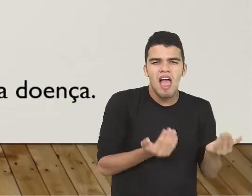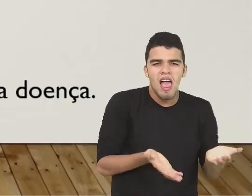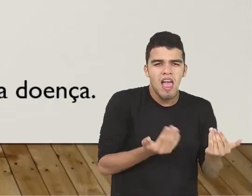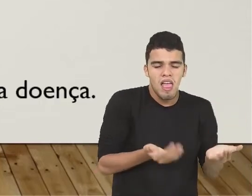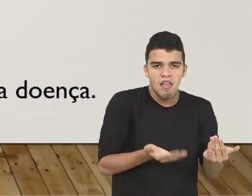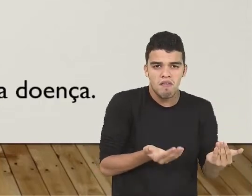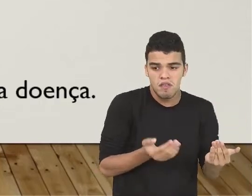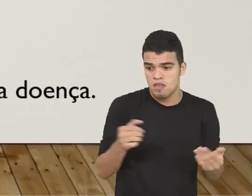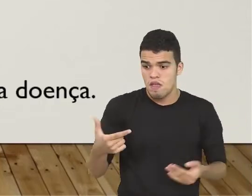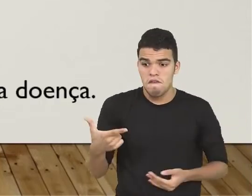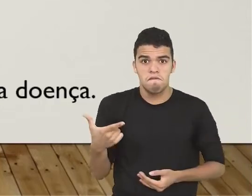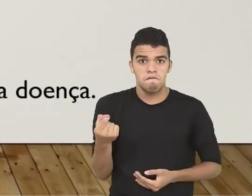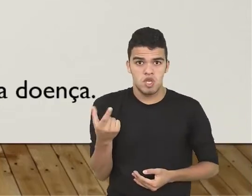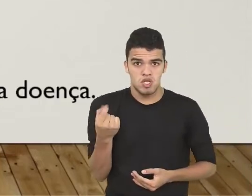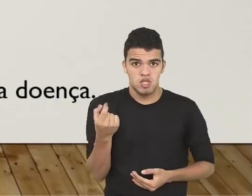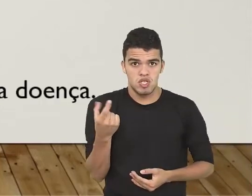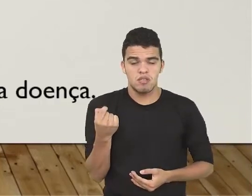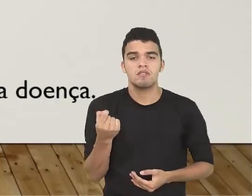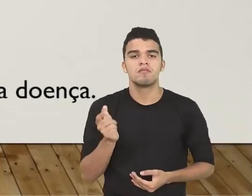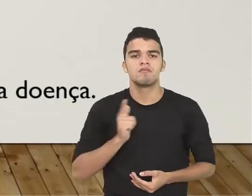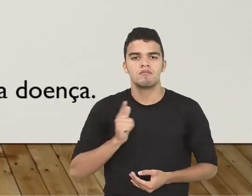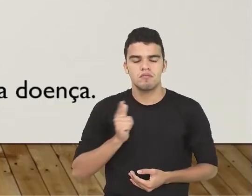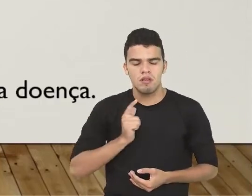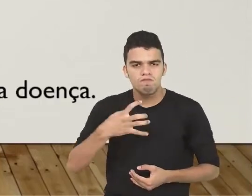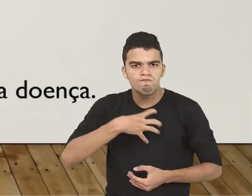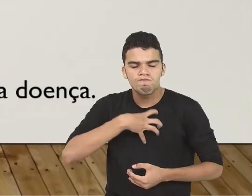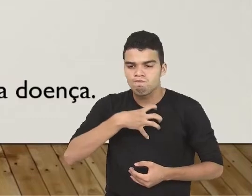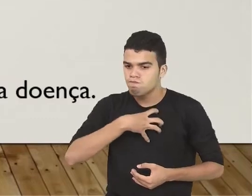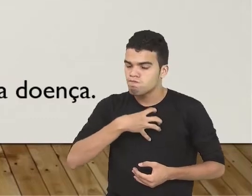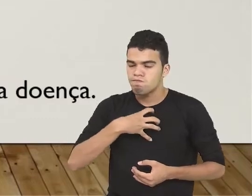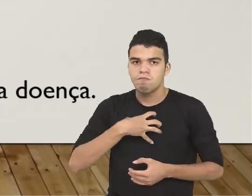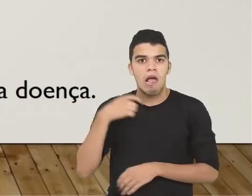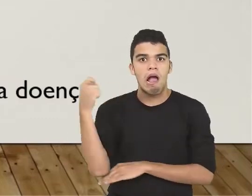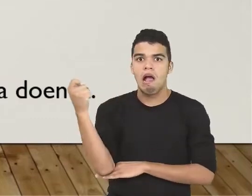20 apenas apresentam os sintomas mais graves da doença.